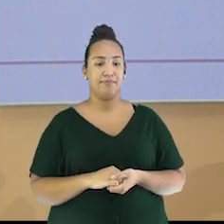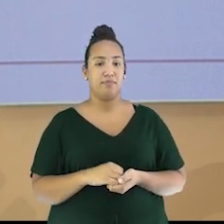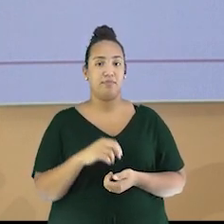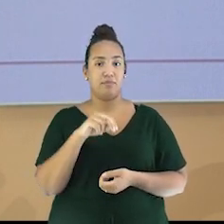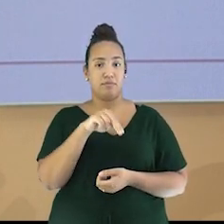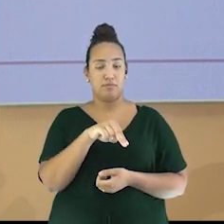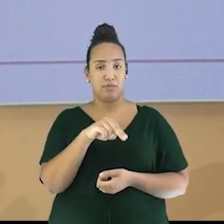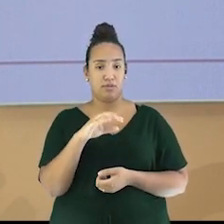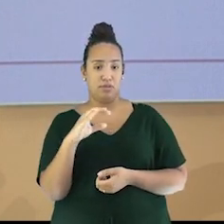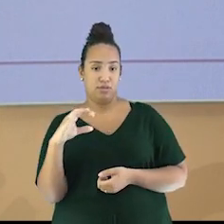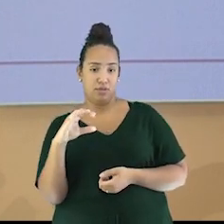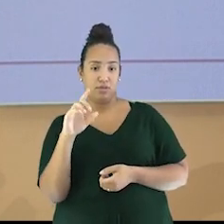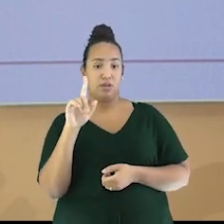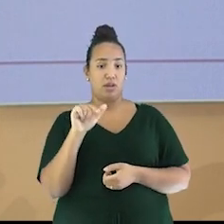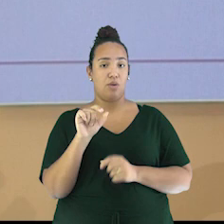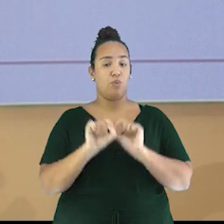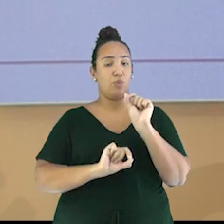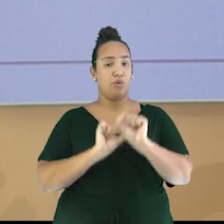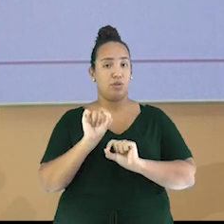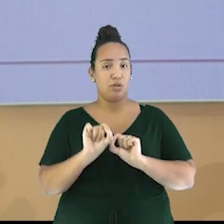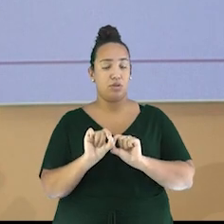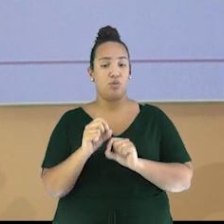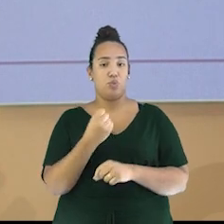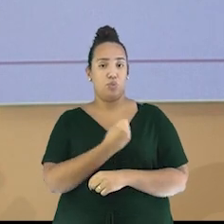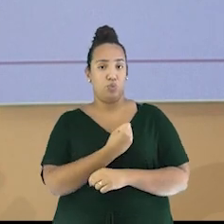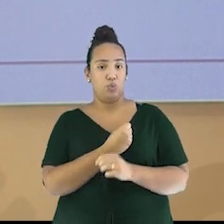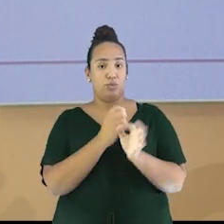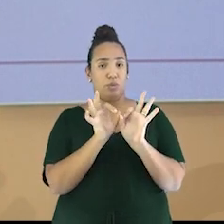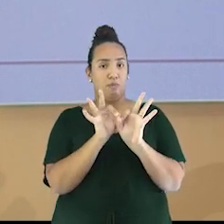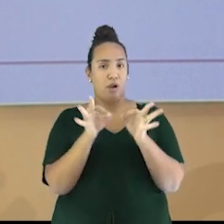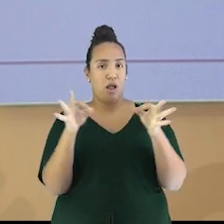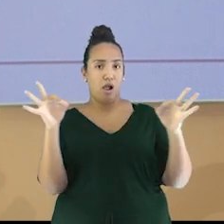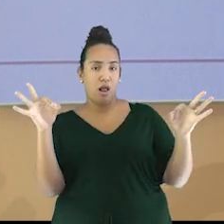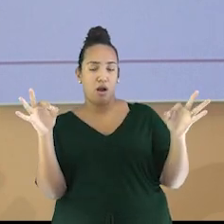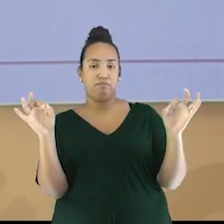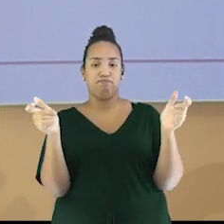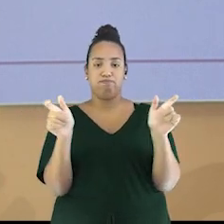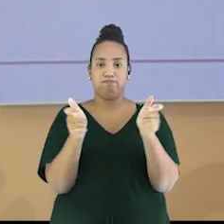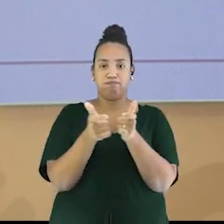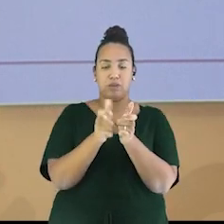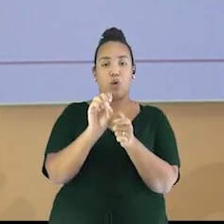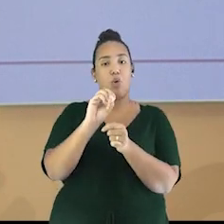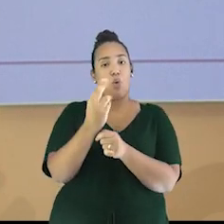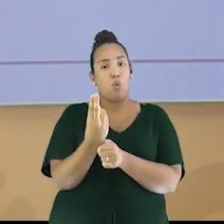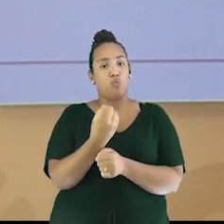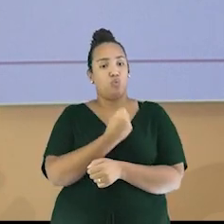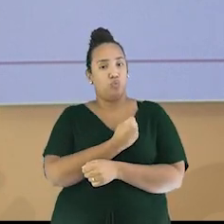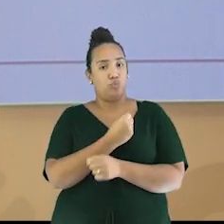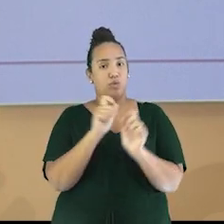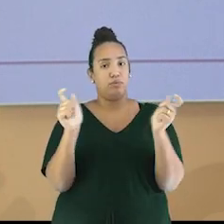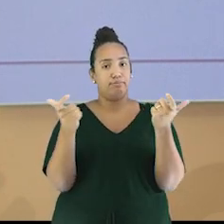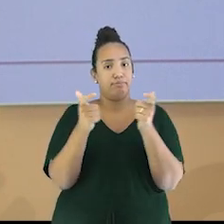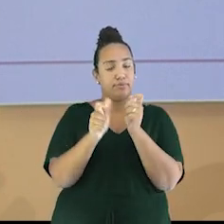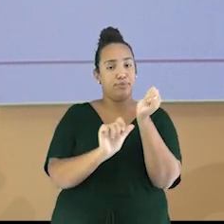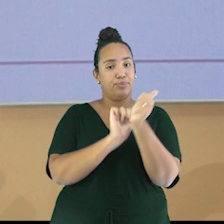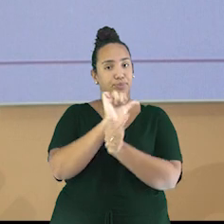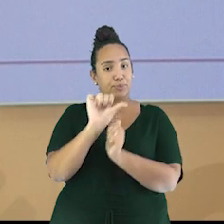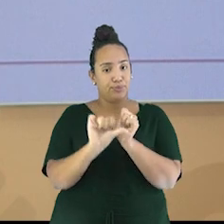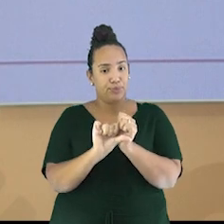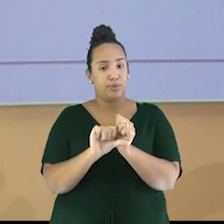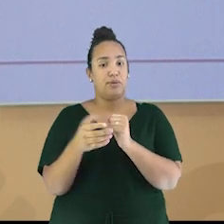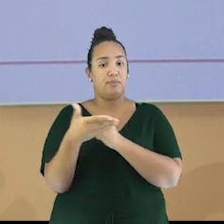uma forma de escrever os números na forma reduzida e é sempre baseada nas potências de base 10.